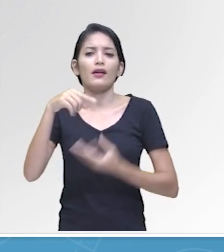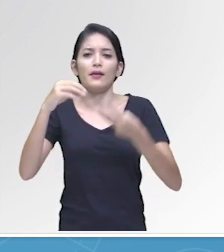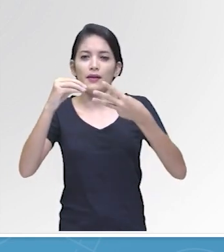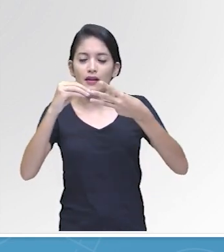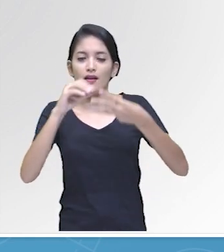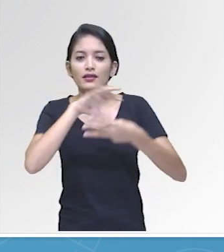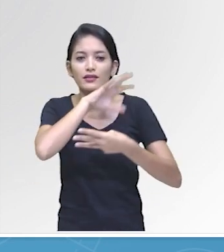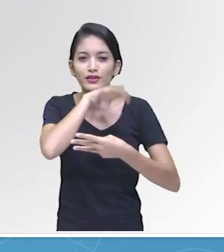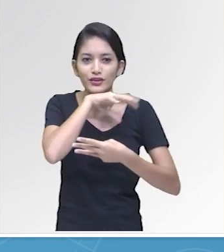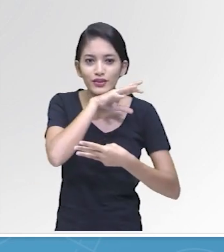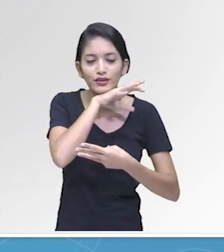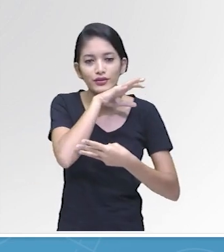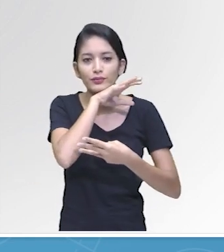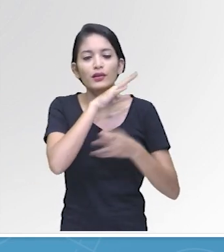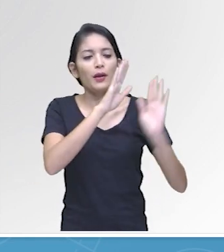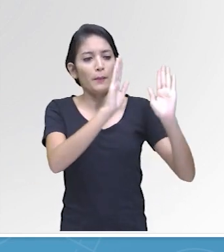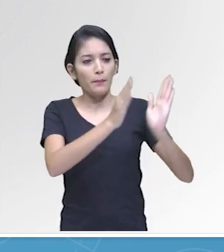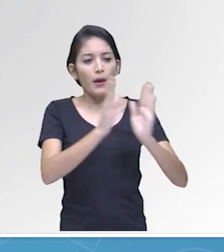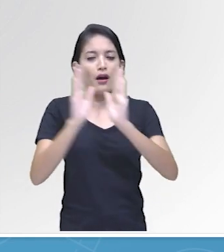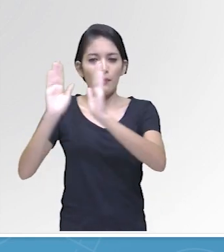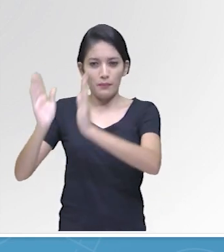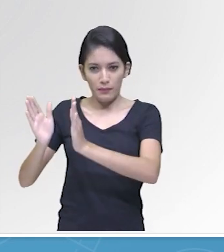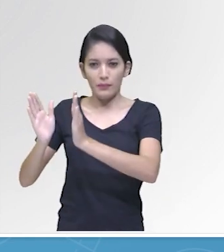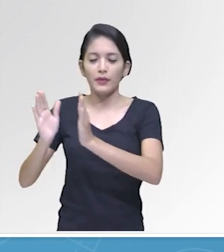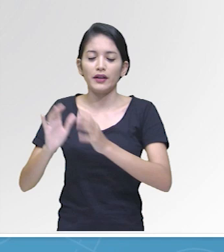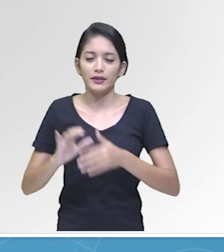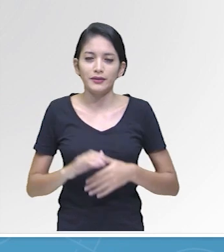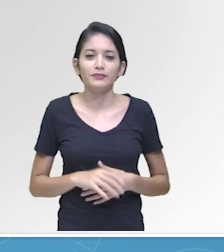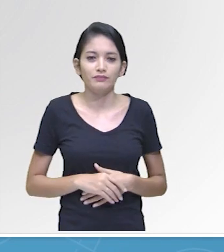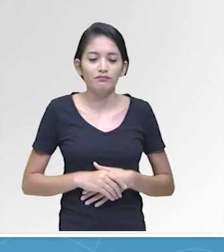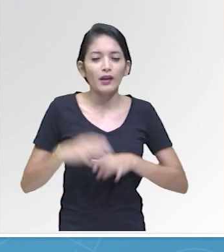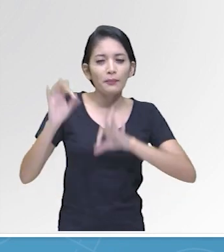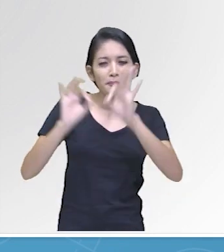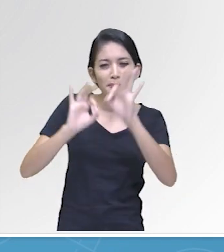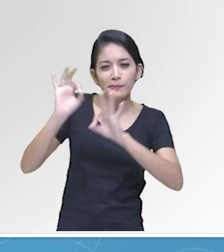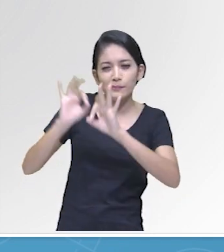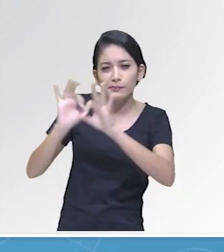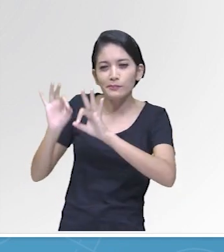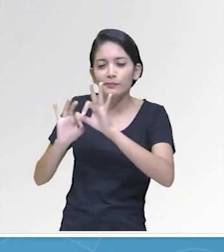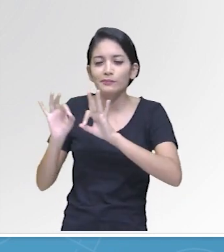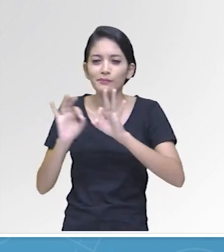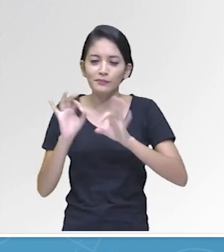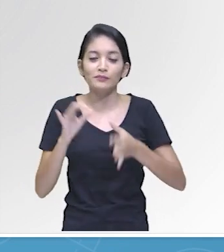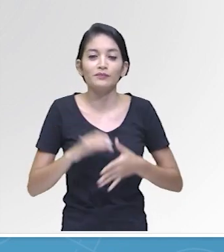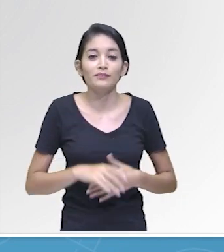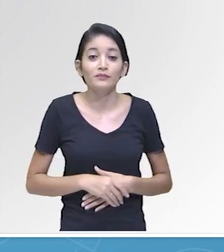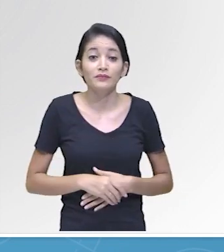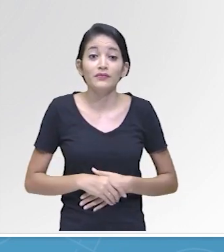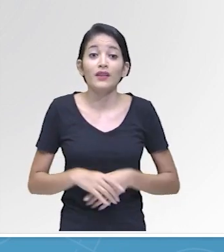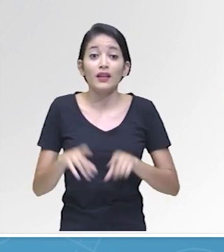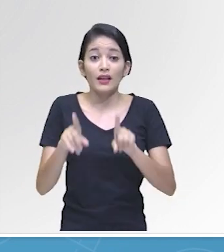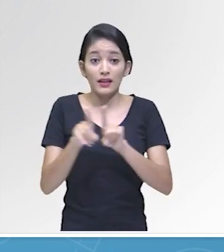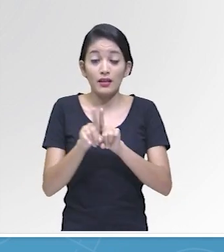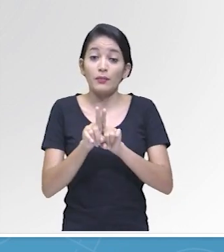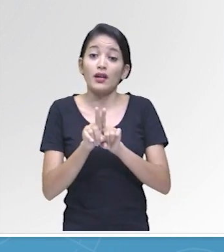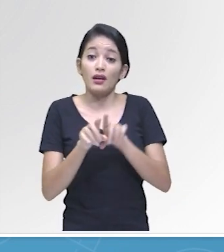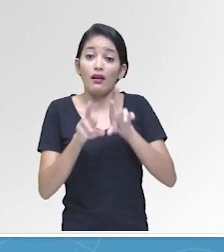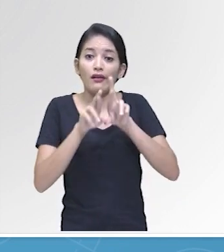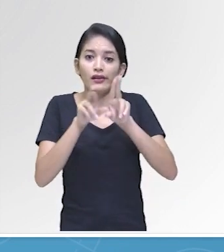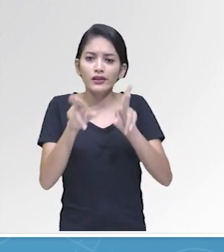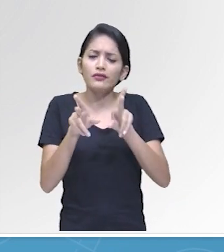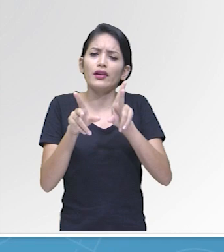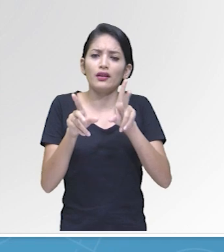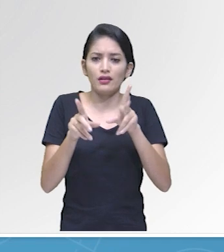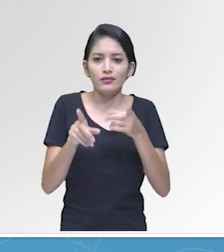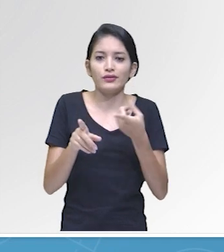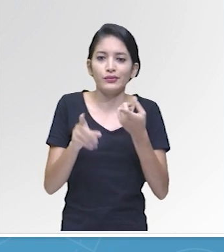olha, o núcleo bem divididinho, né, bem organizado. O formato dela é diferenciado.